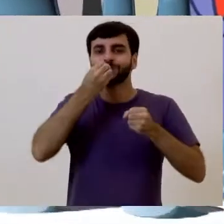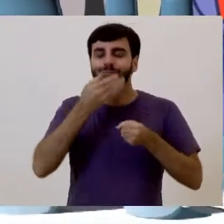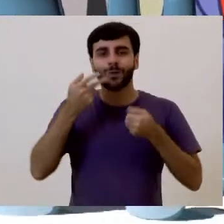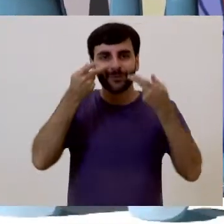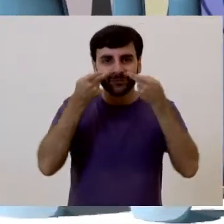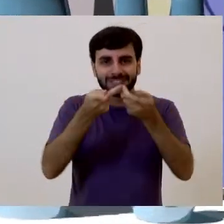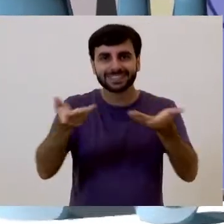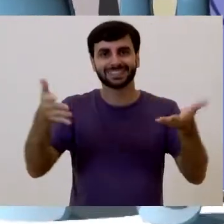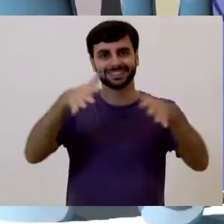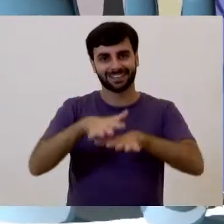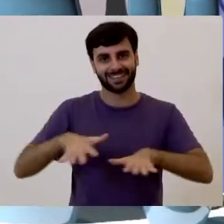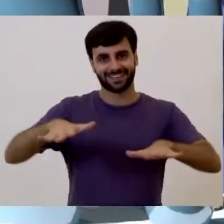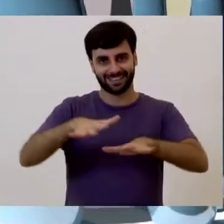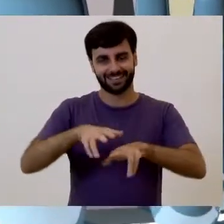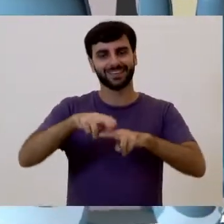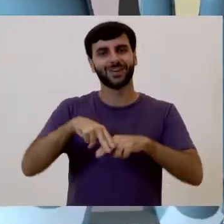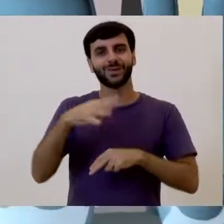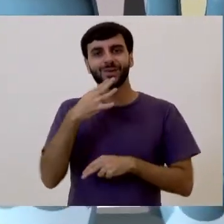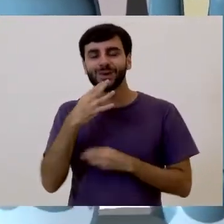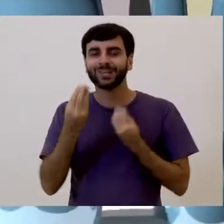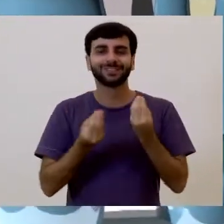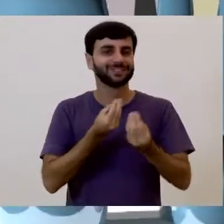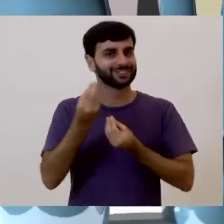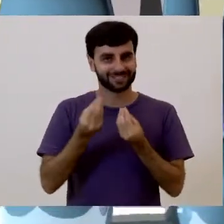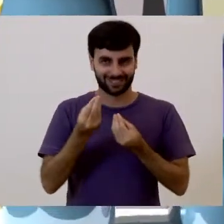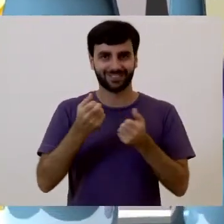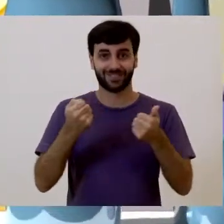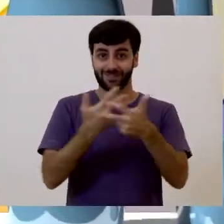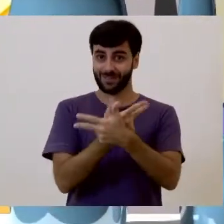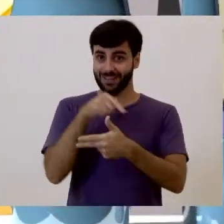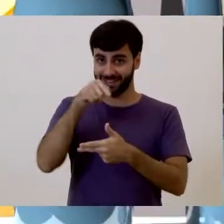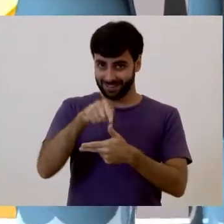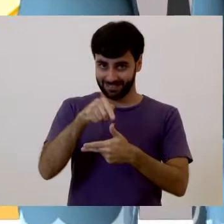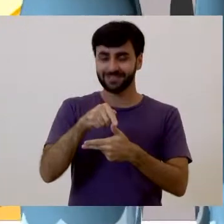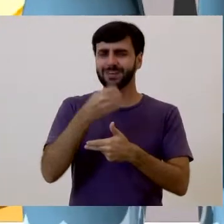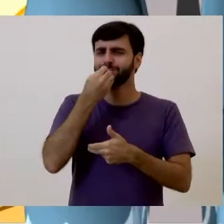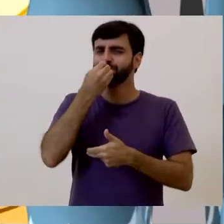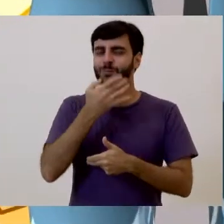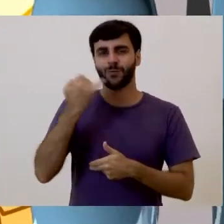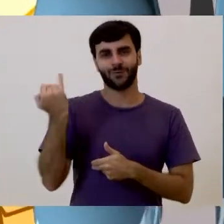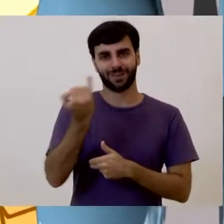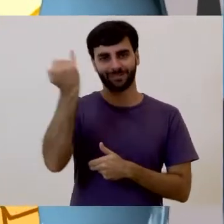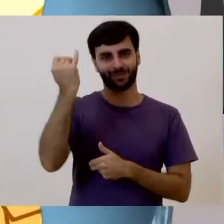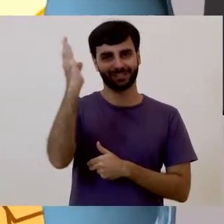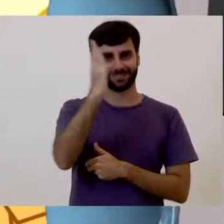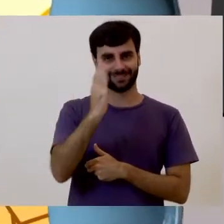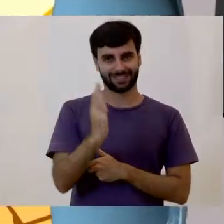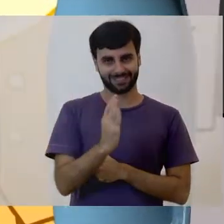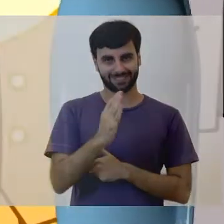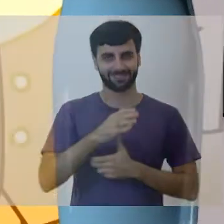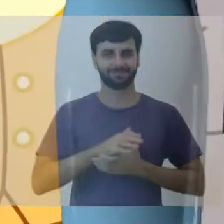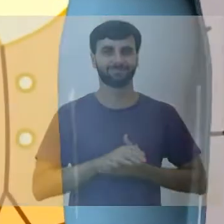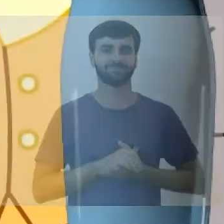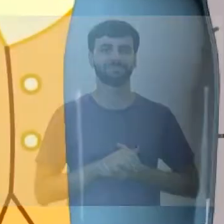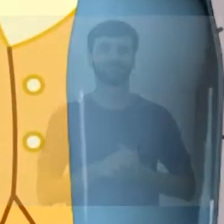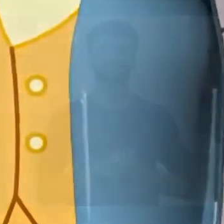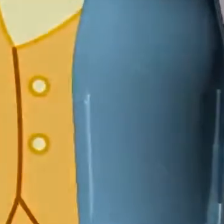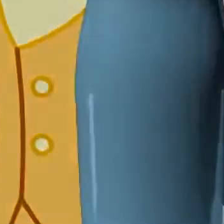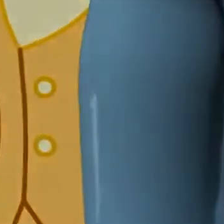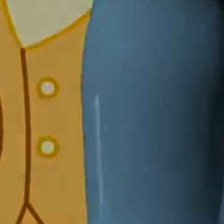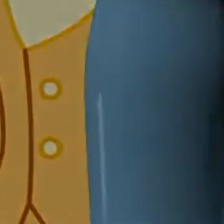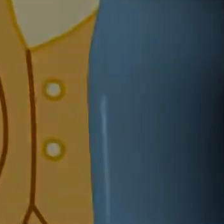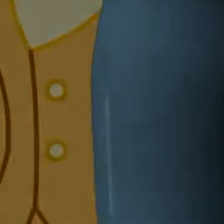espero que aproveitem ao máximo nossa visita guiada, podendo conhecer um pouco mais sobre a história dessa, que é uma das melhores universidades federais do país.